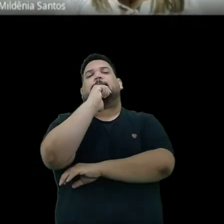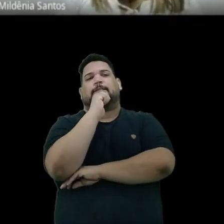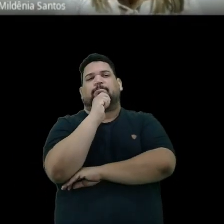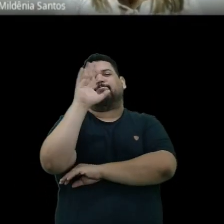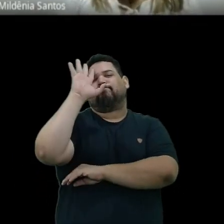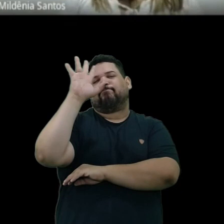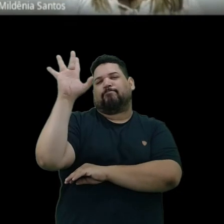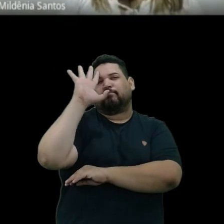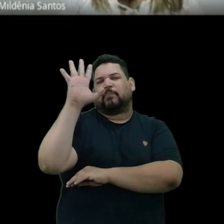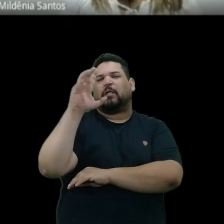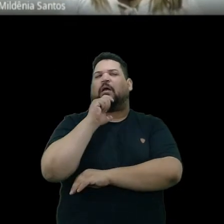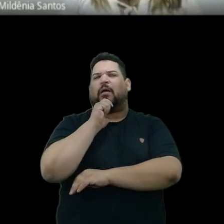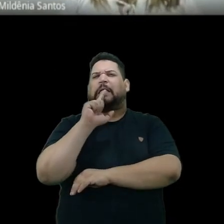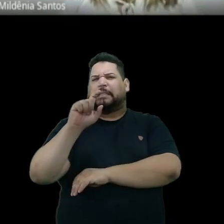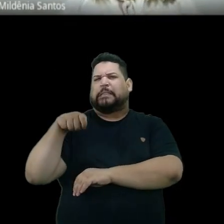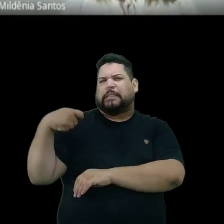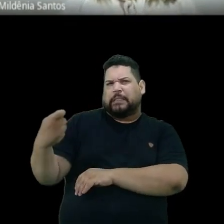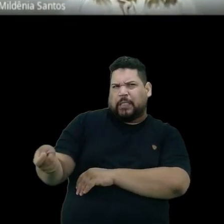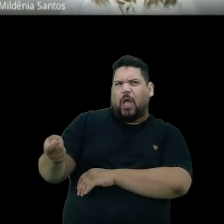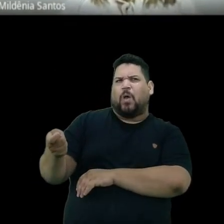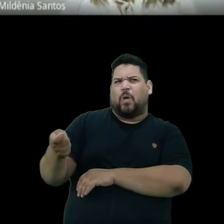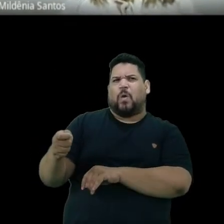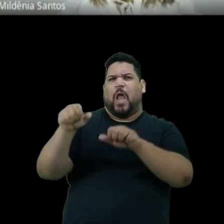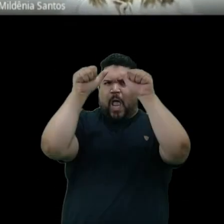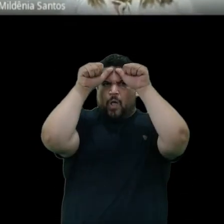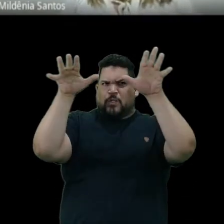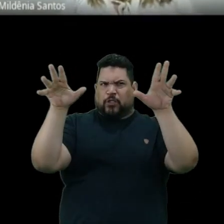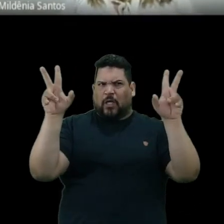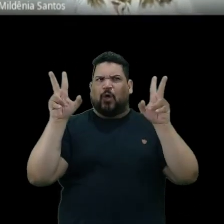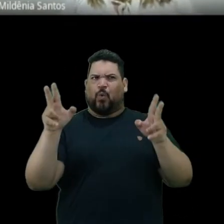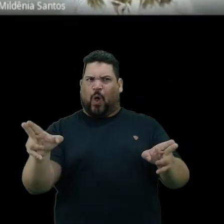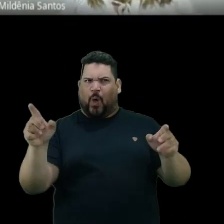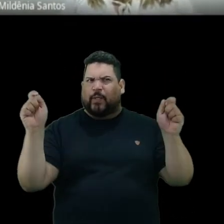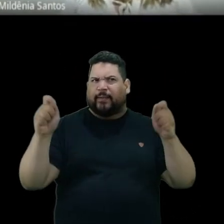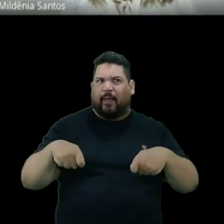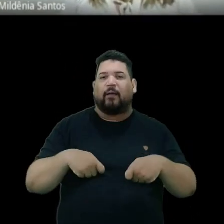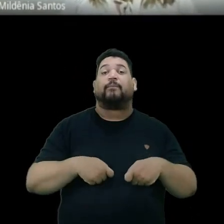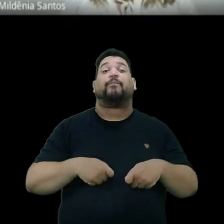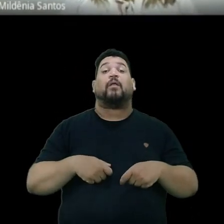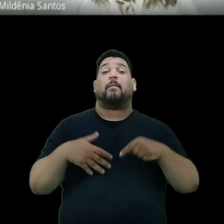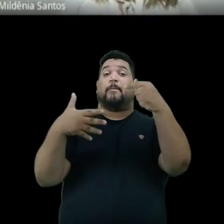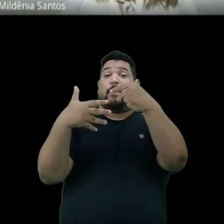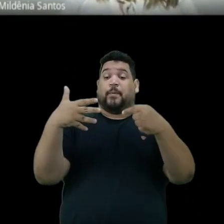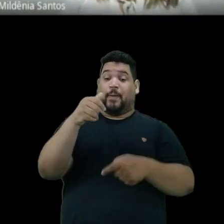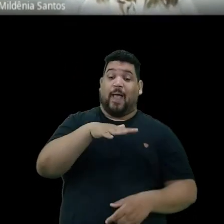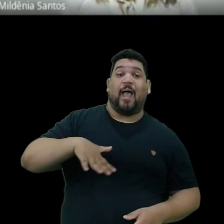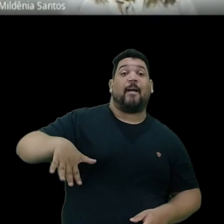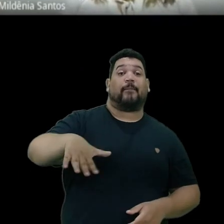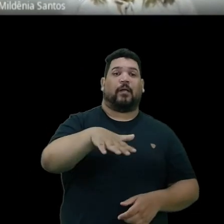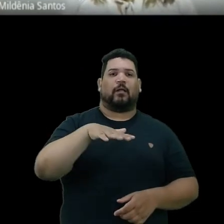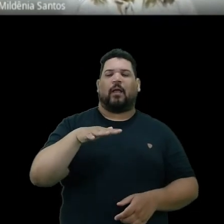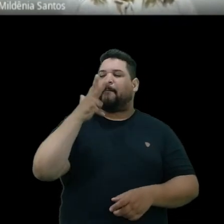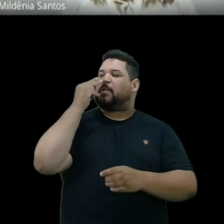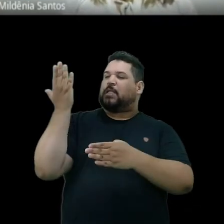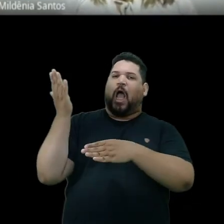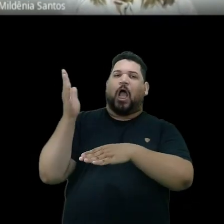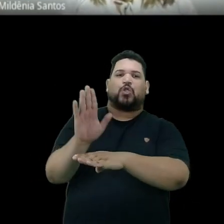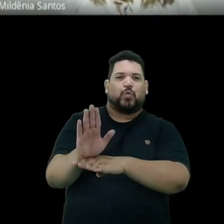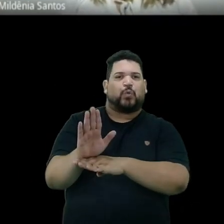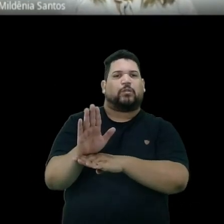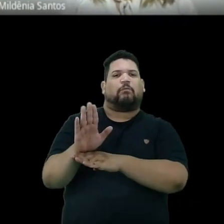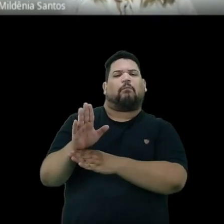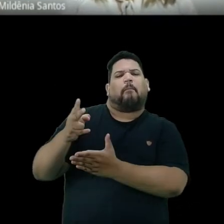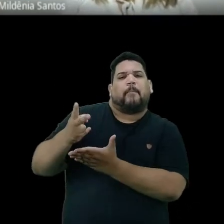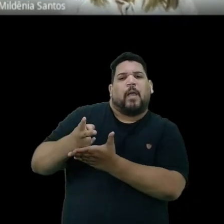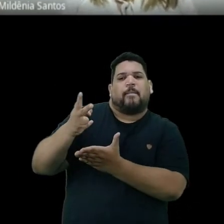que não é autista também? E aí, os possíveis fatores ambientais que colaboram para a maior frequência do